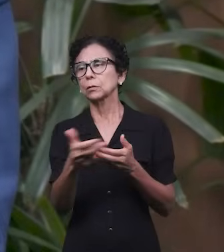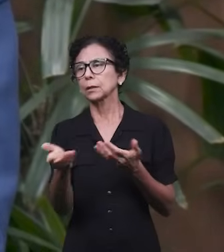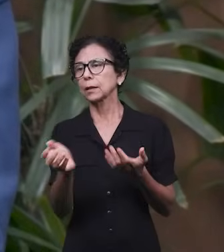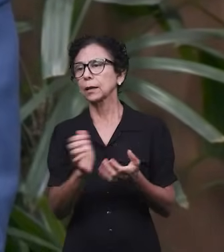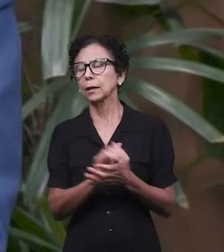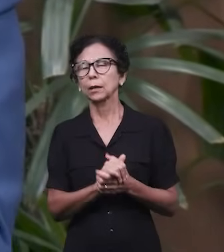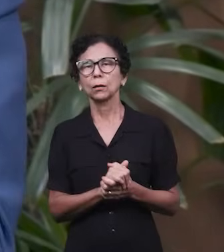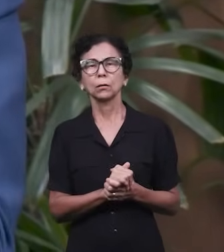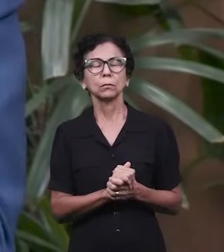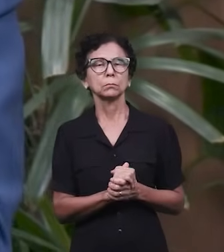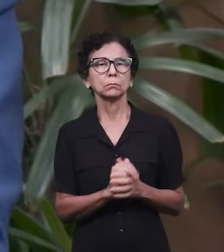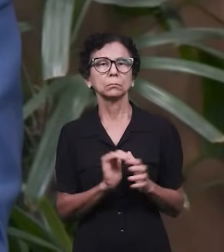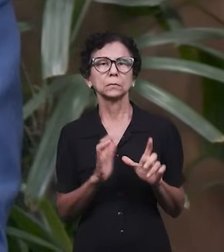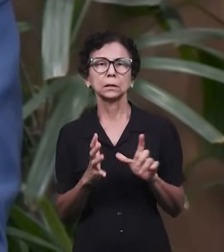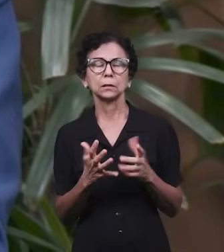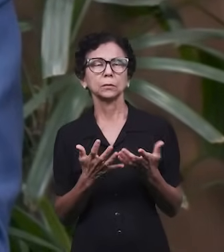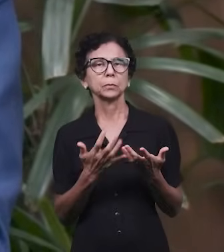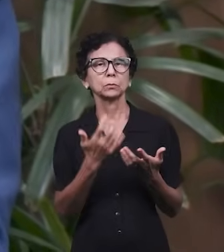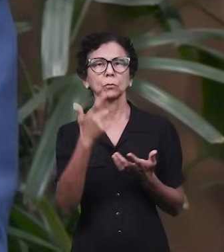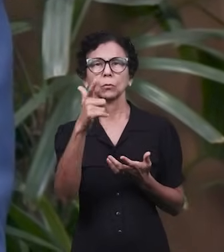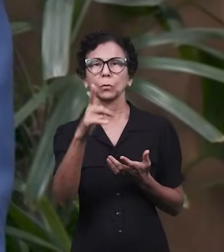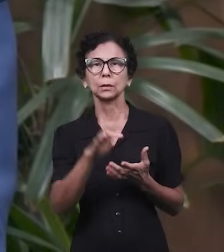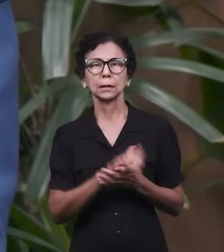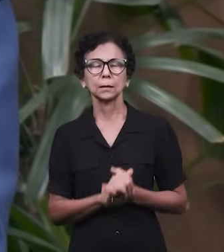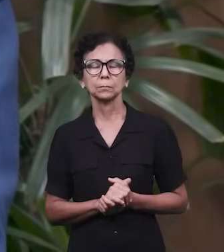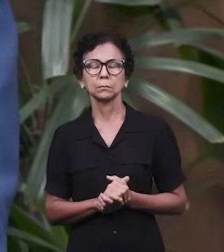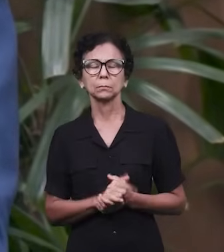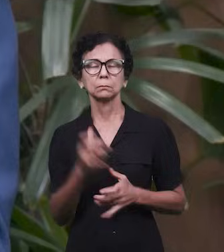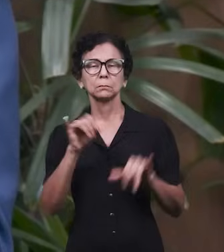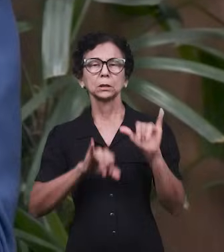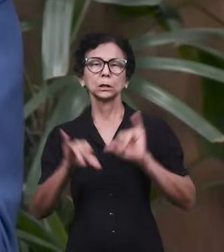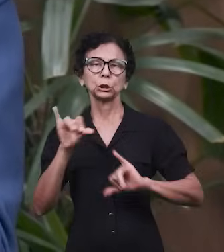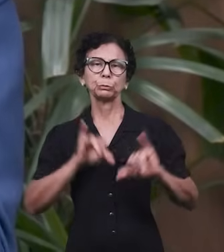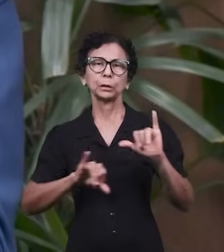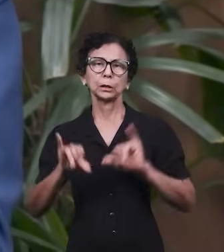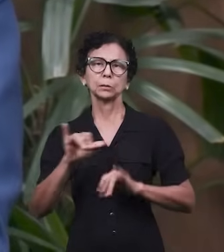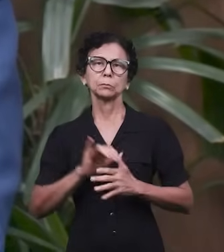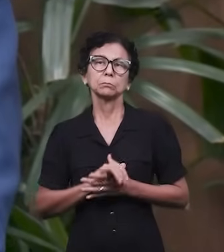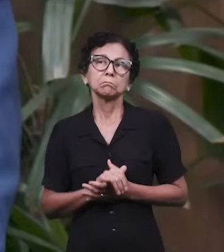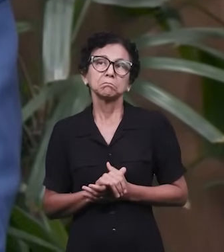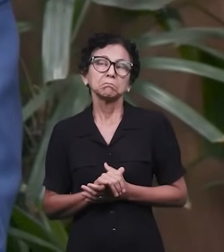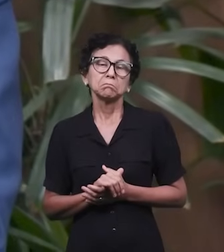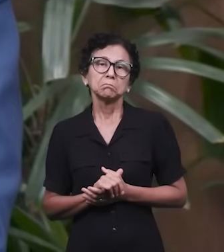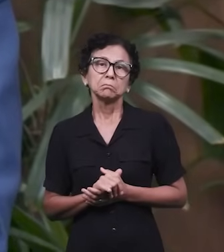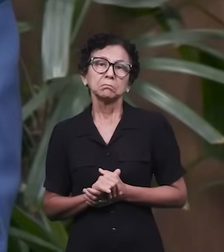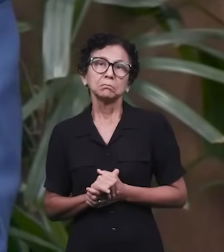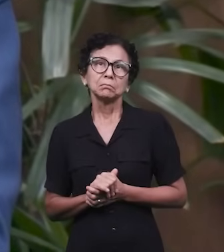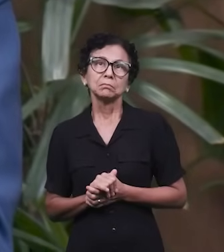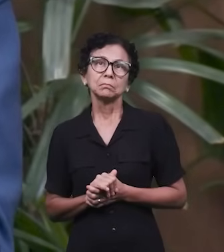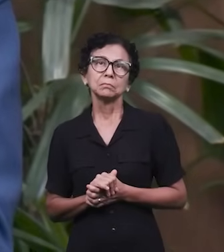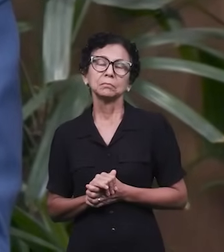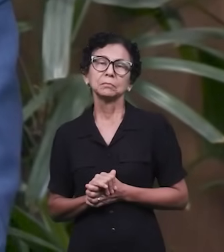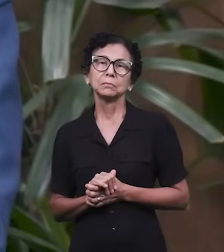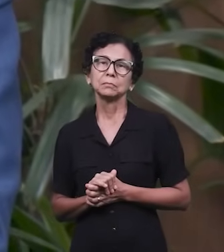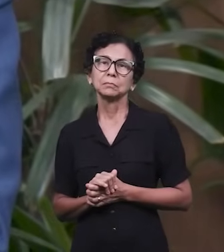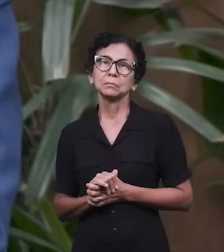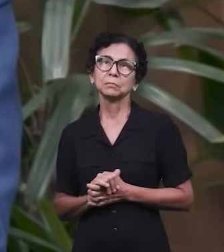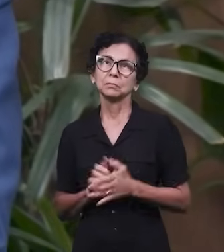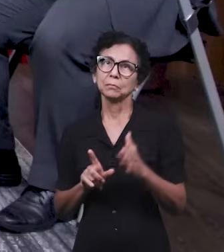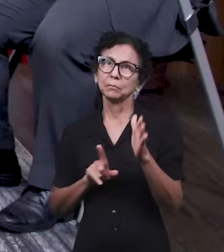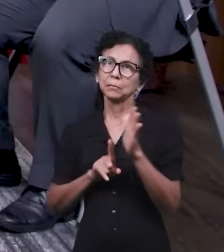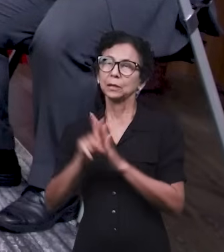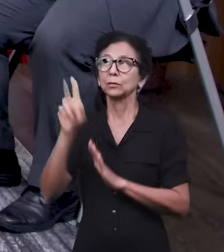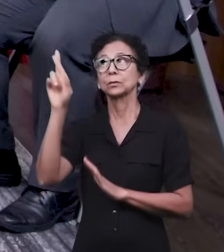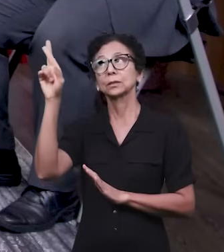Senhor. Eu quero fazer química, né? Consulta o Senhor. O Senhor vai ter uma